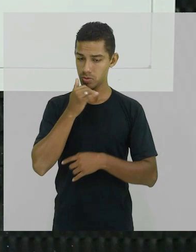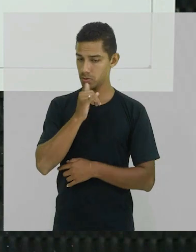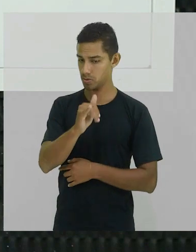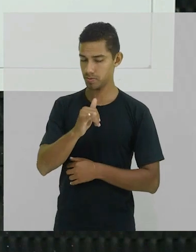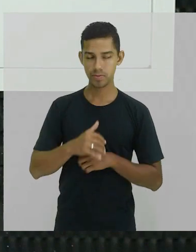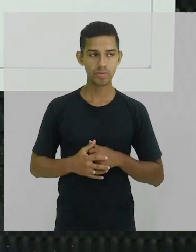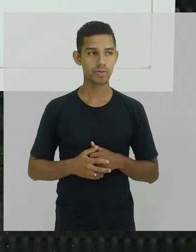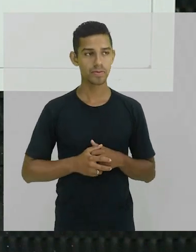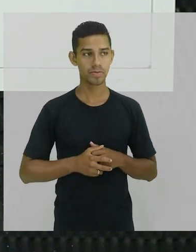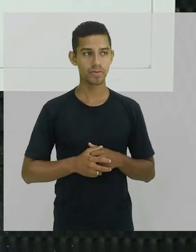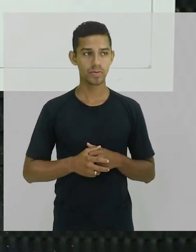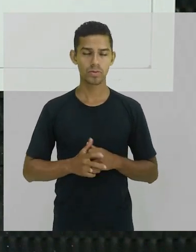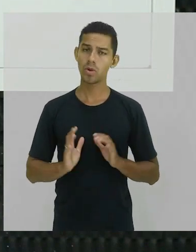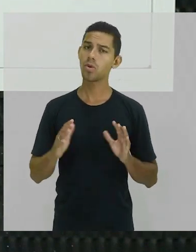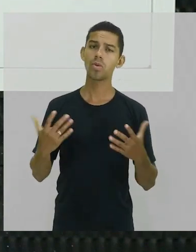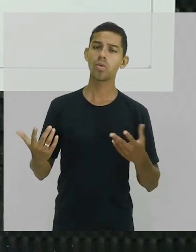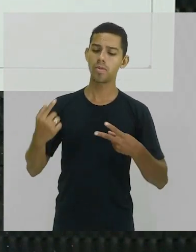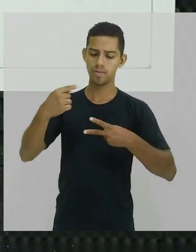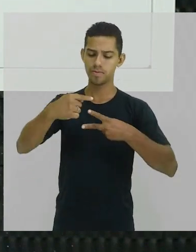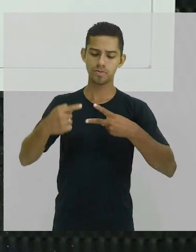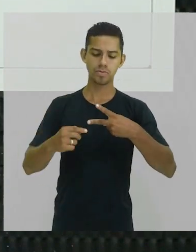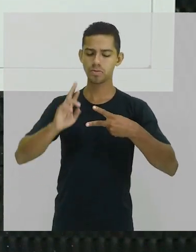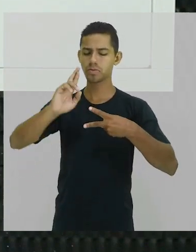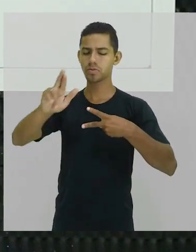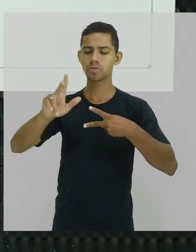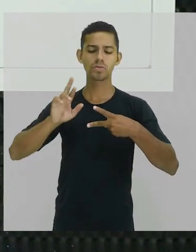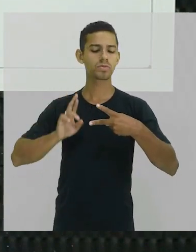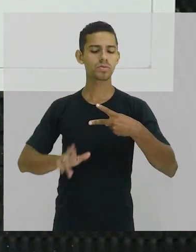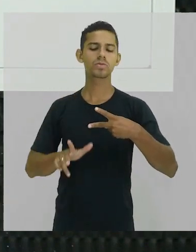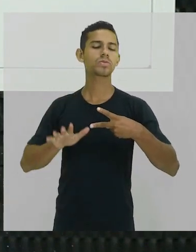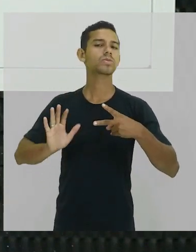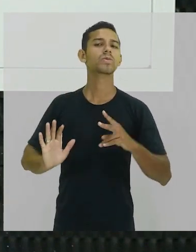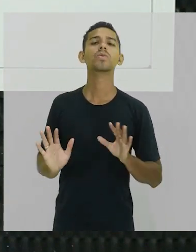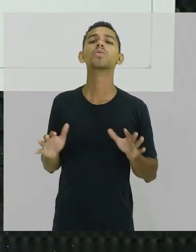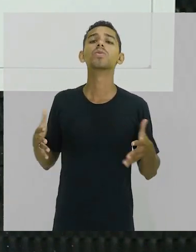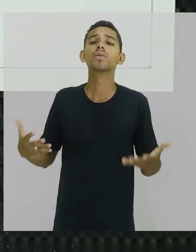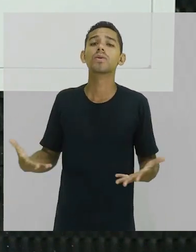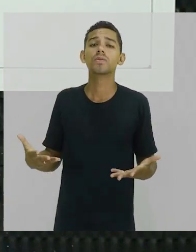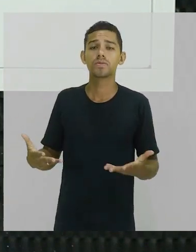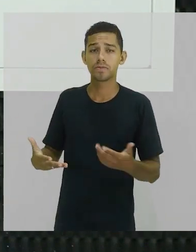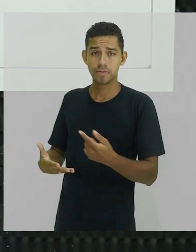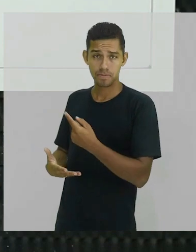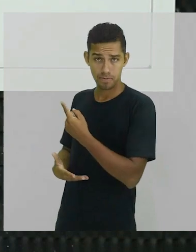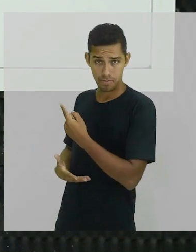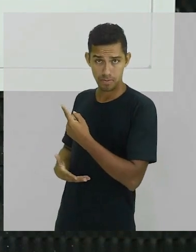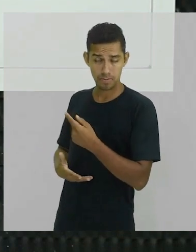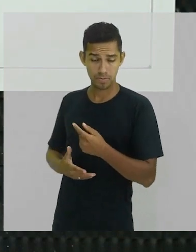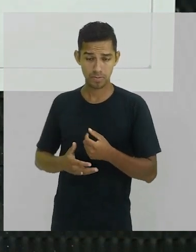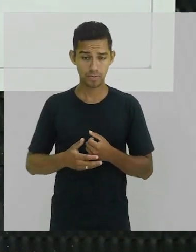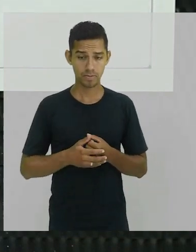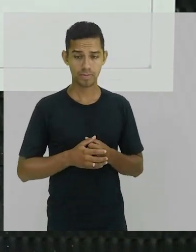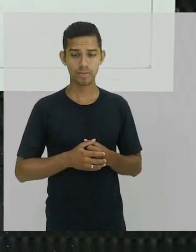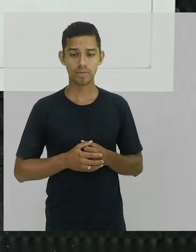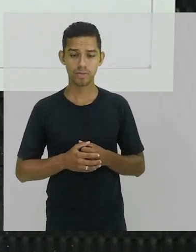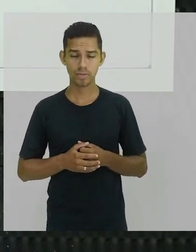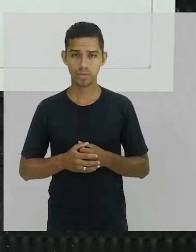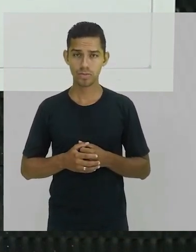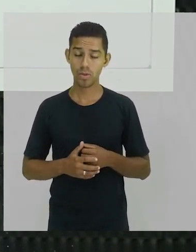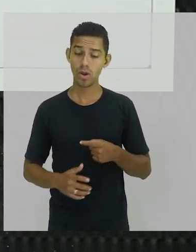Então, qual a diferença entre elas? Bem simples, ok? Uma